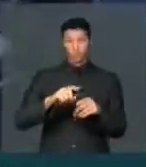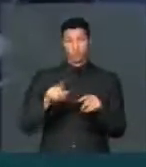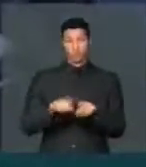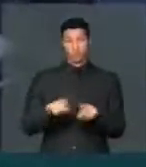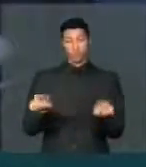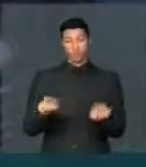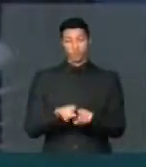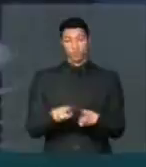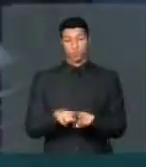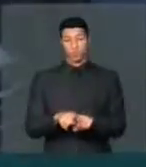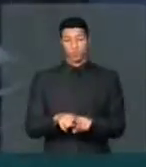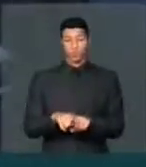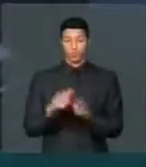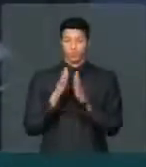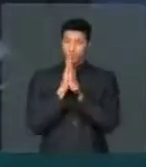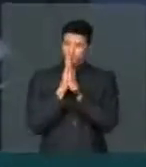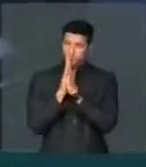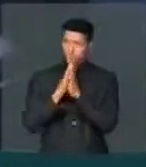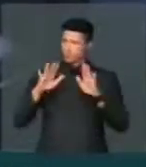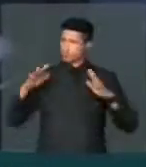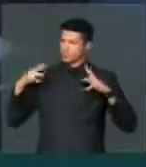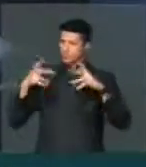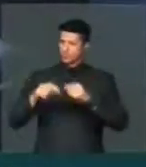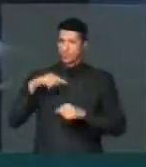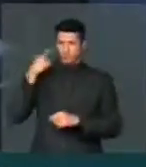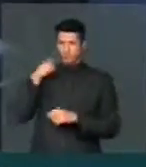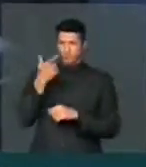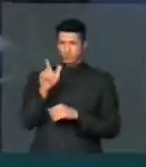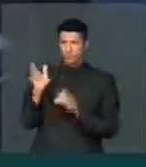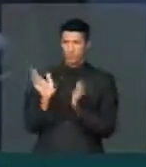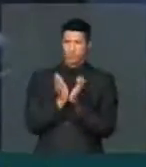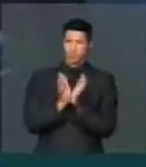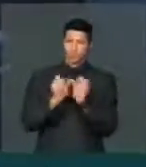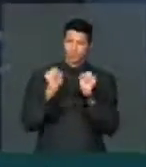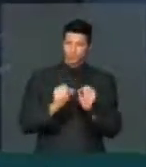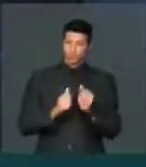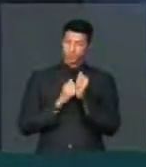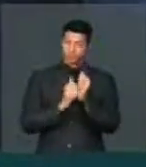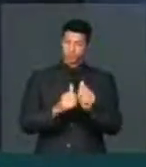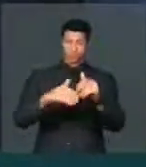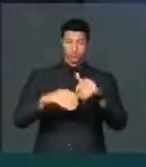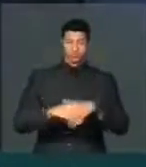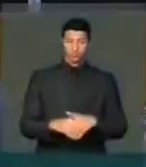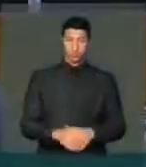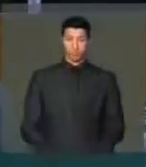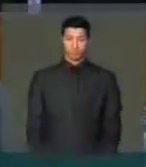como conclamamos para que todos os demais partidos possam acompanhar essa votação. Democrata.